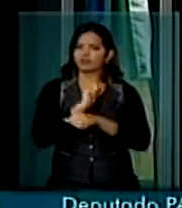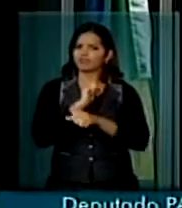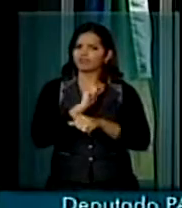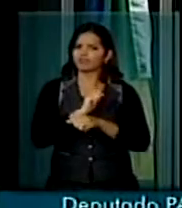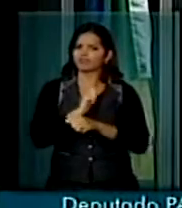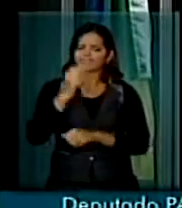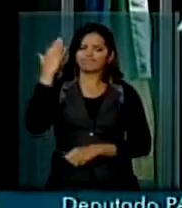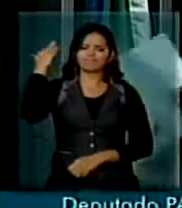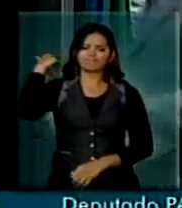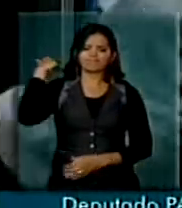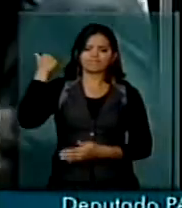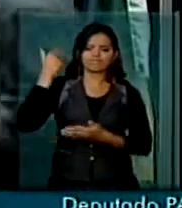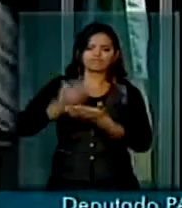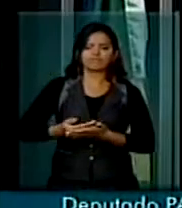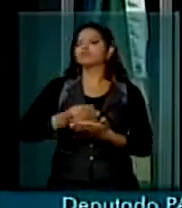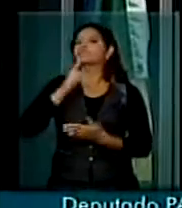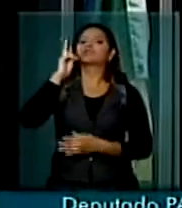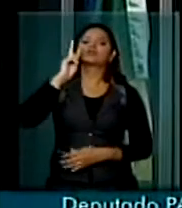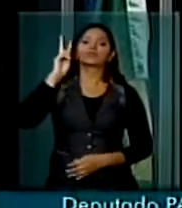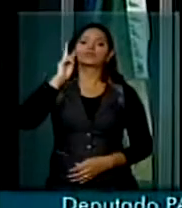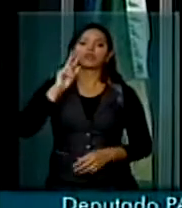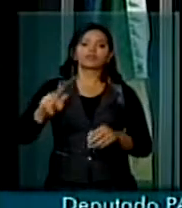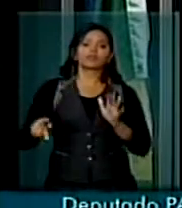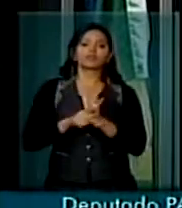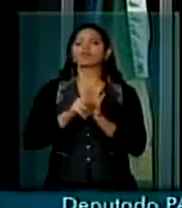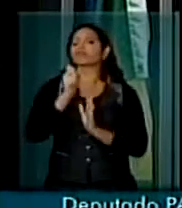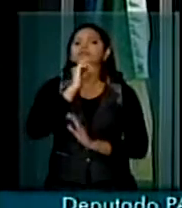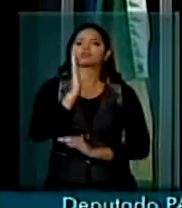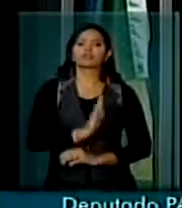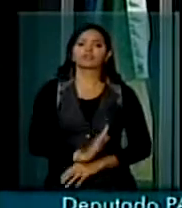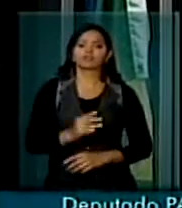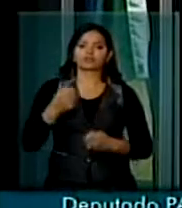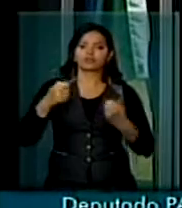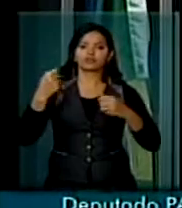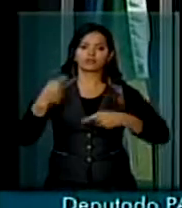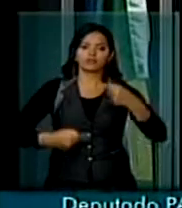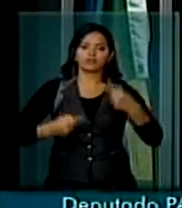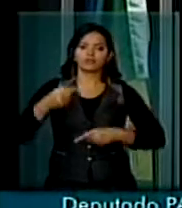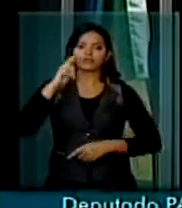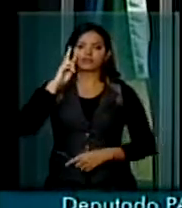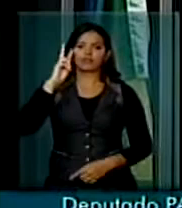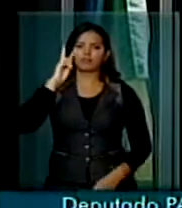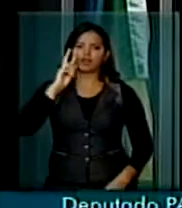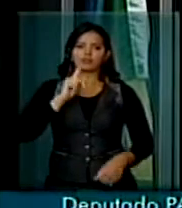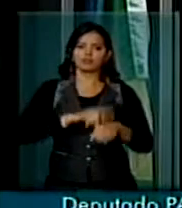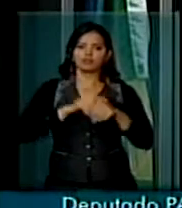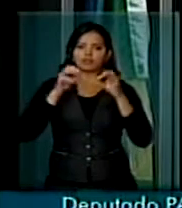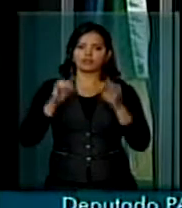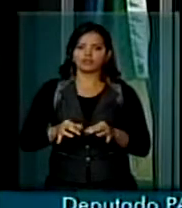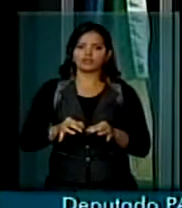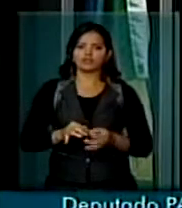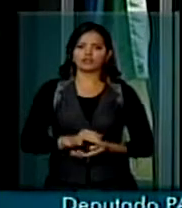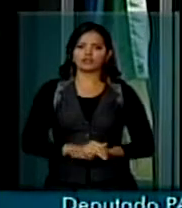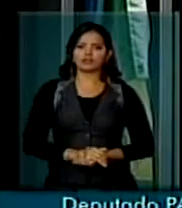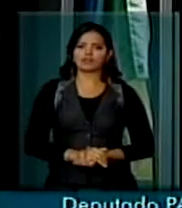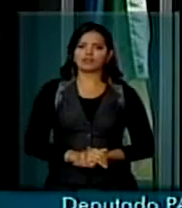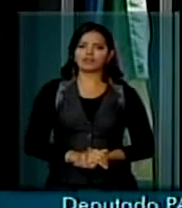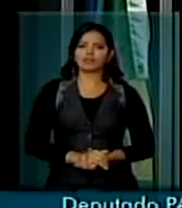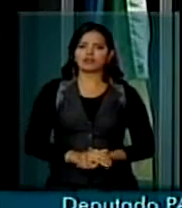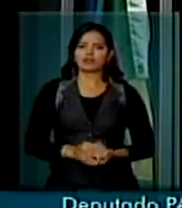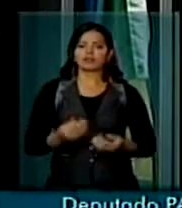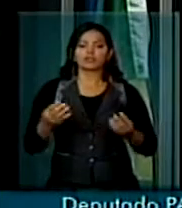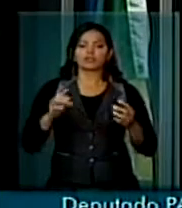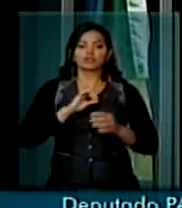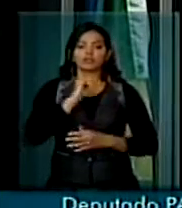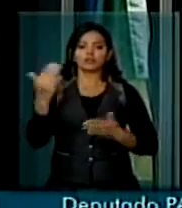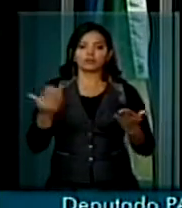e tudo que faz parte da história do nosso país precisa ser debatido e lembrado em determinados momentos. O dia hoje é 31